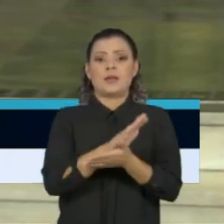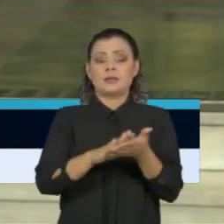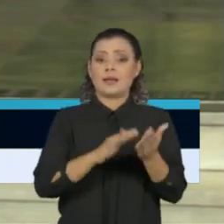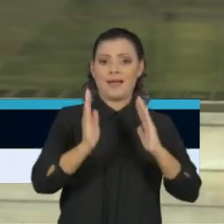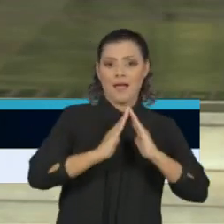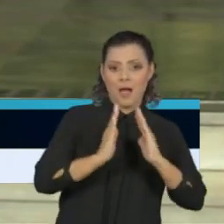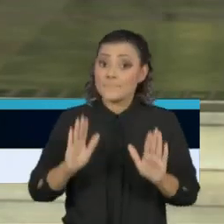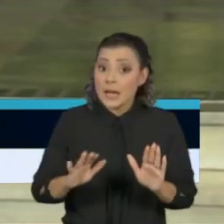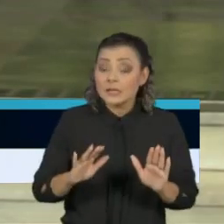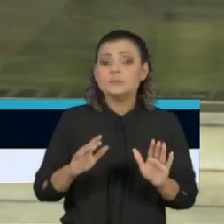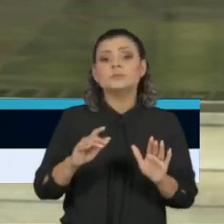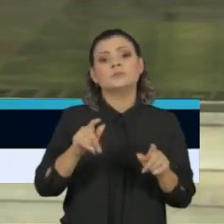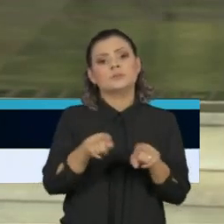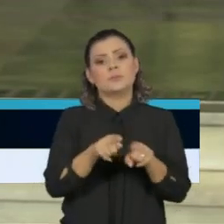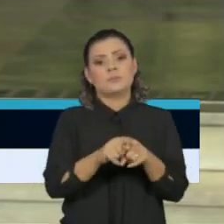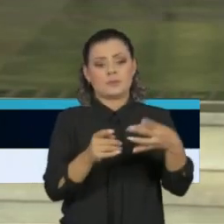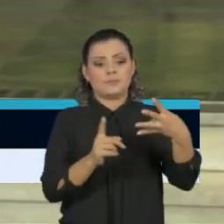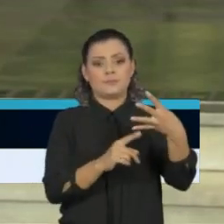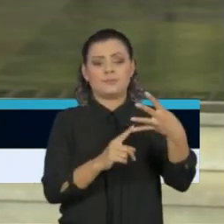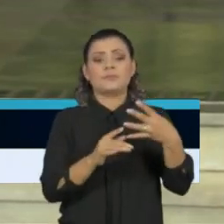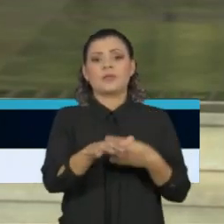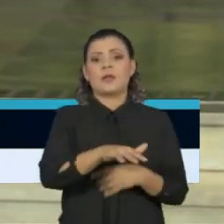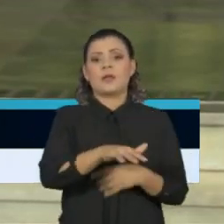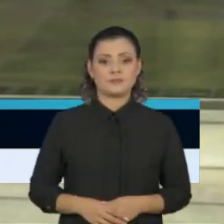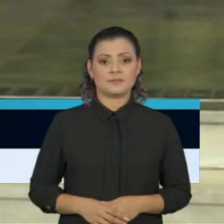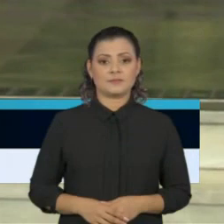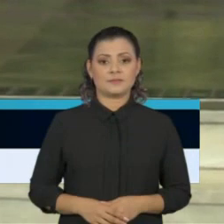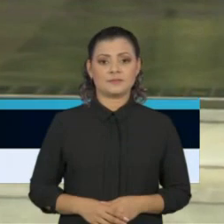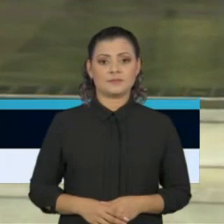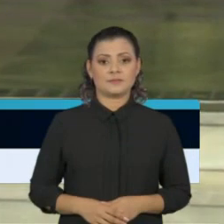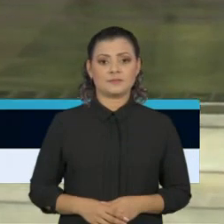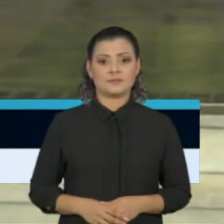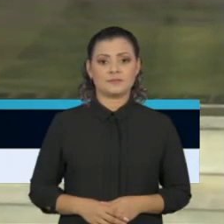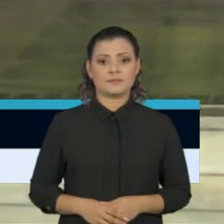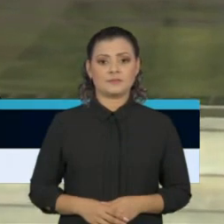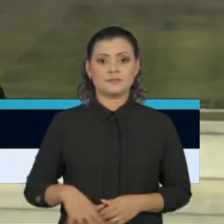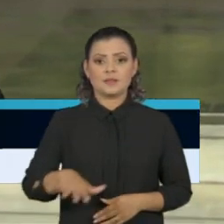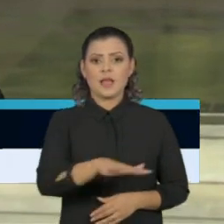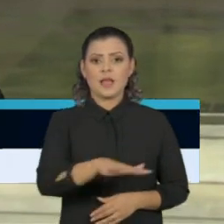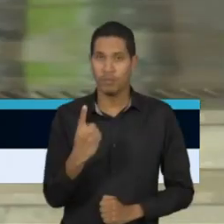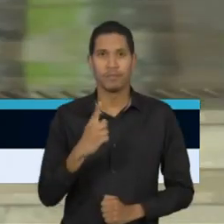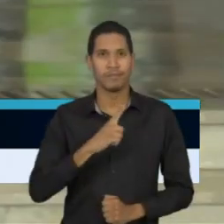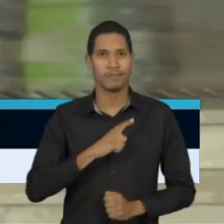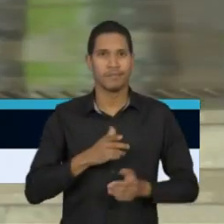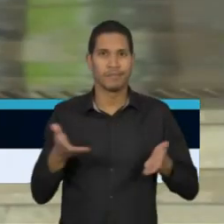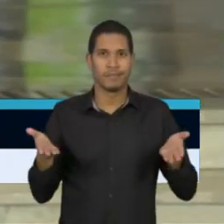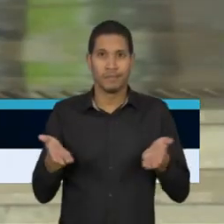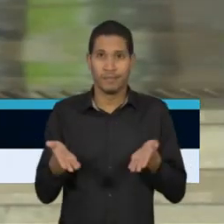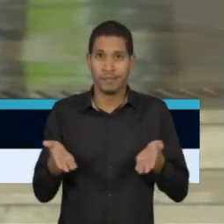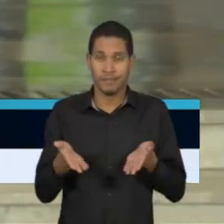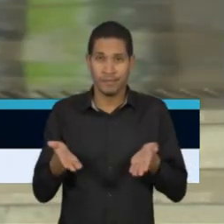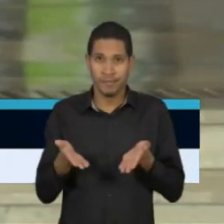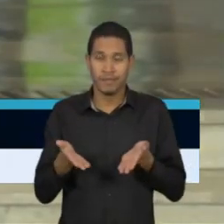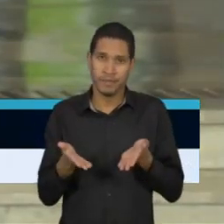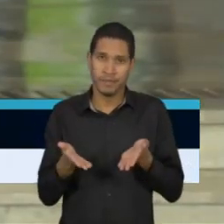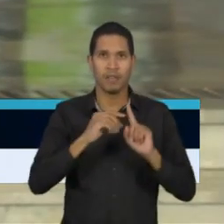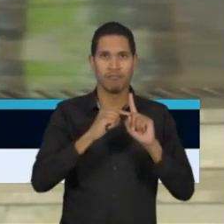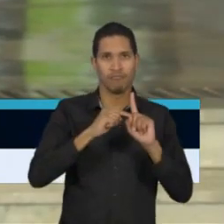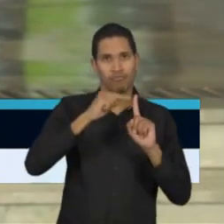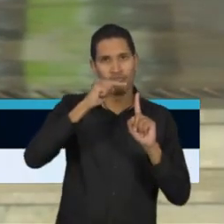seja comercial, dados da saúde, apresentando... Especialistas em pandemia. Desde o